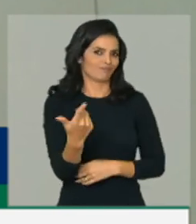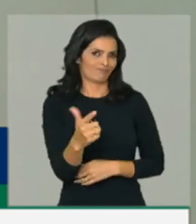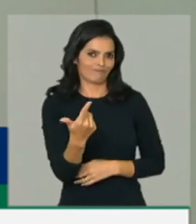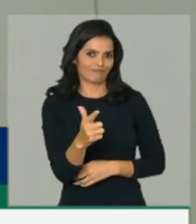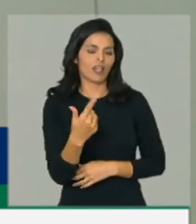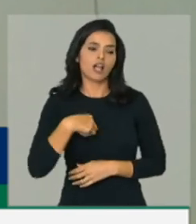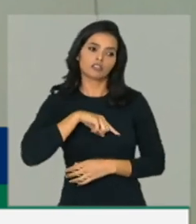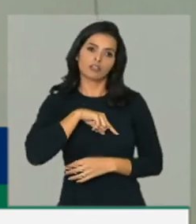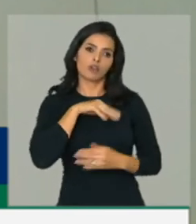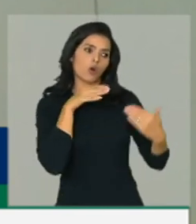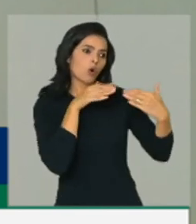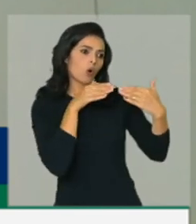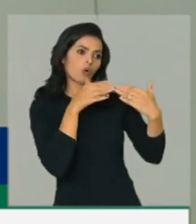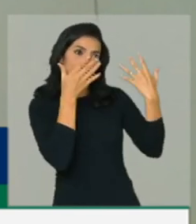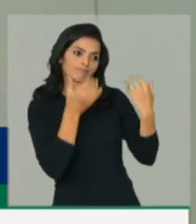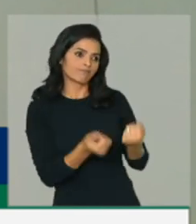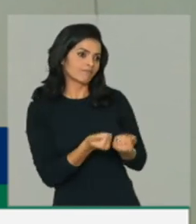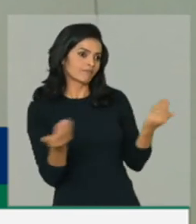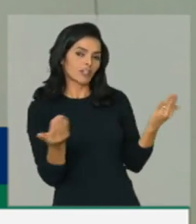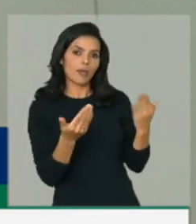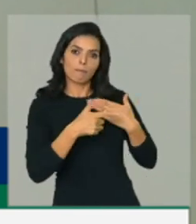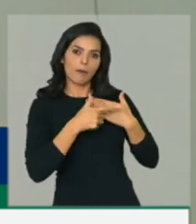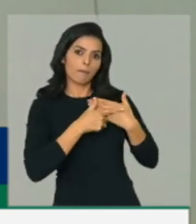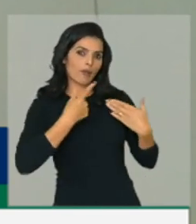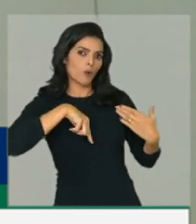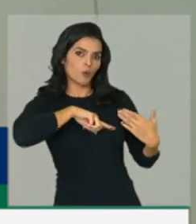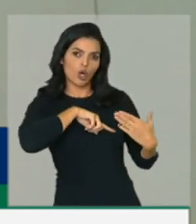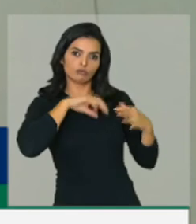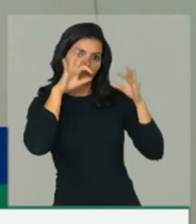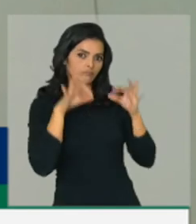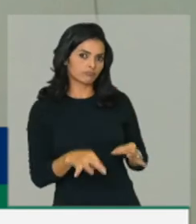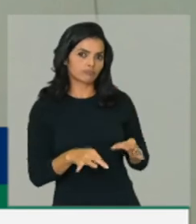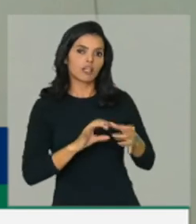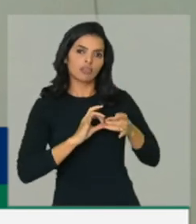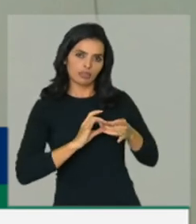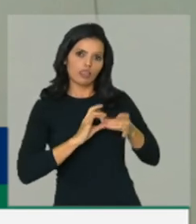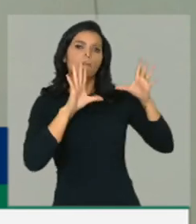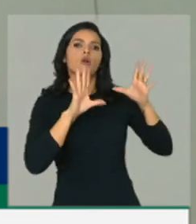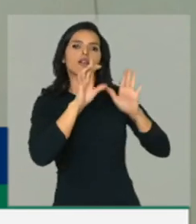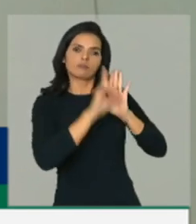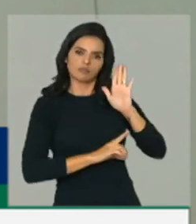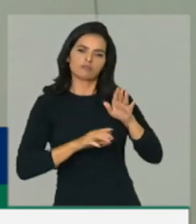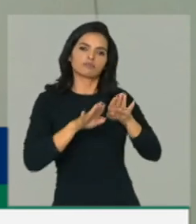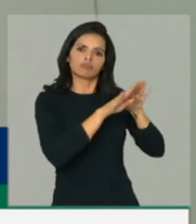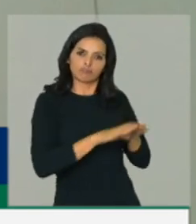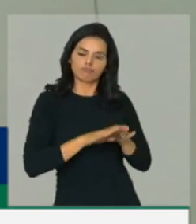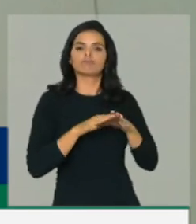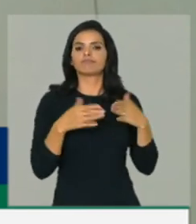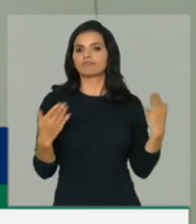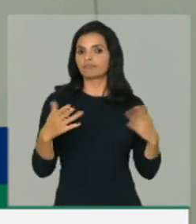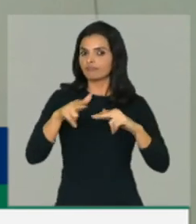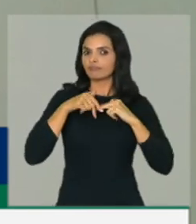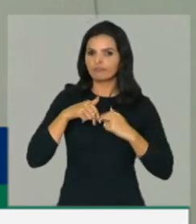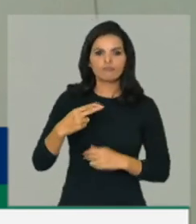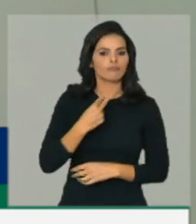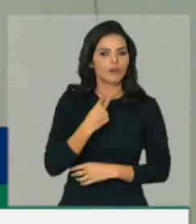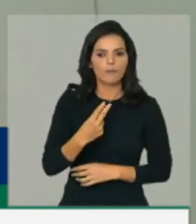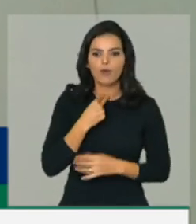e apenas aqui cumprir o nosso papel de consolidar a democracia do nosso país. Por isso, não